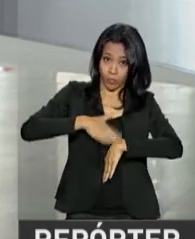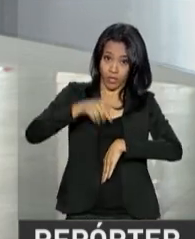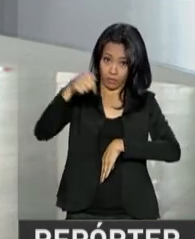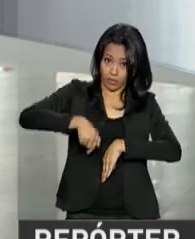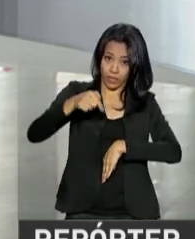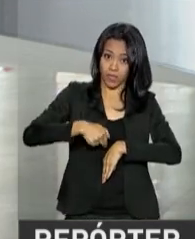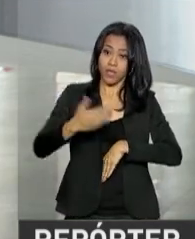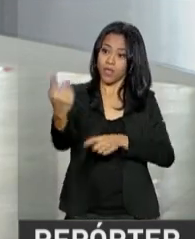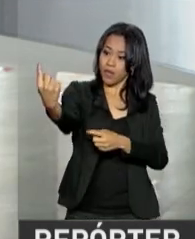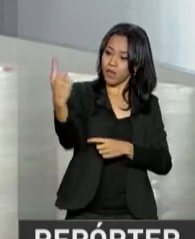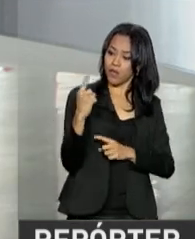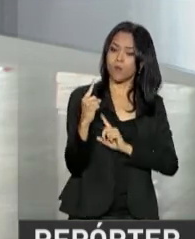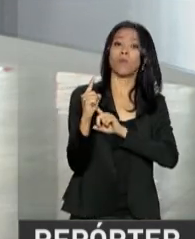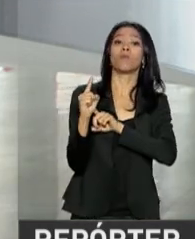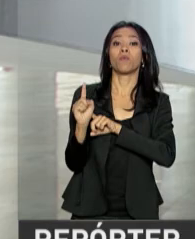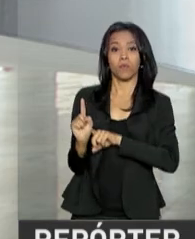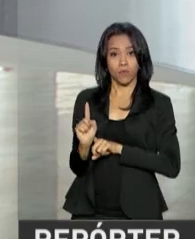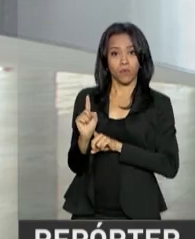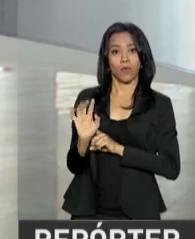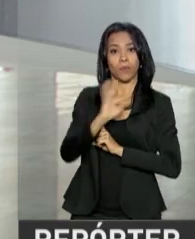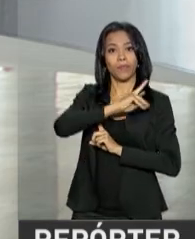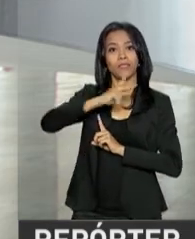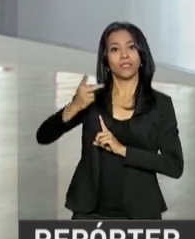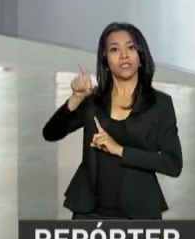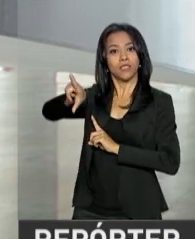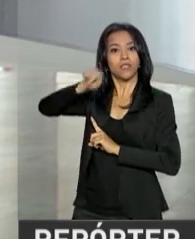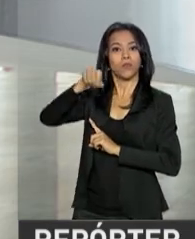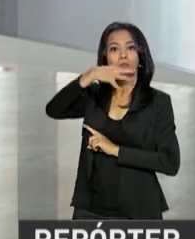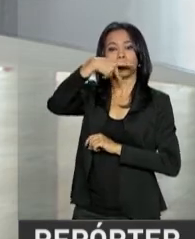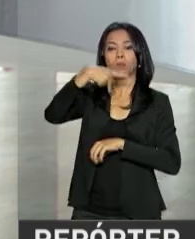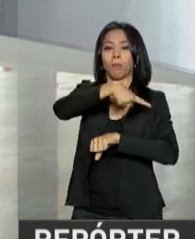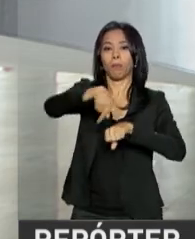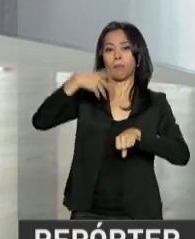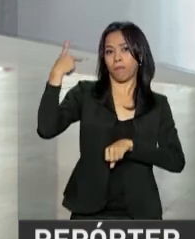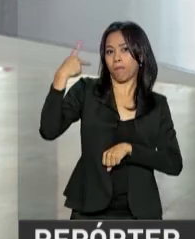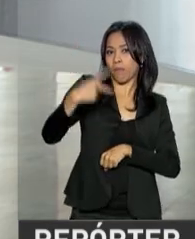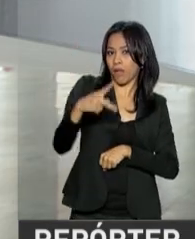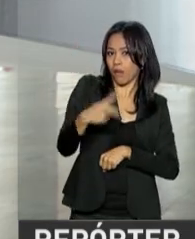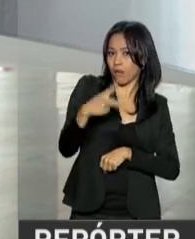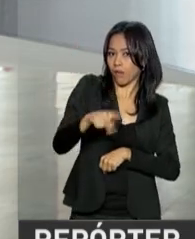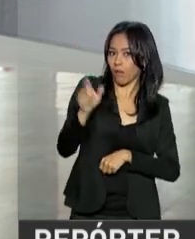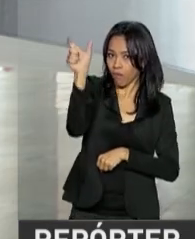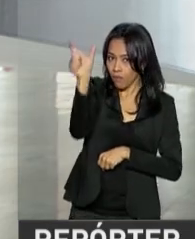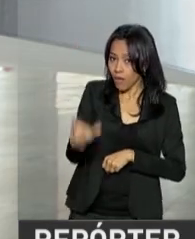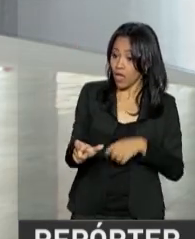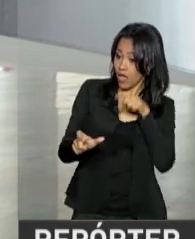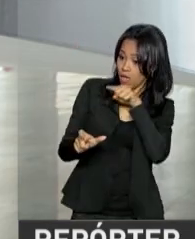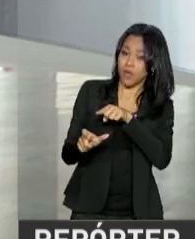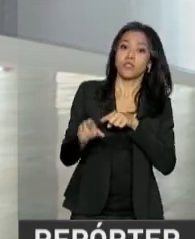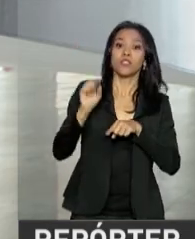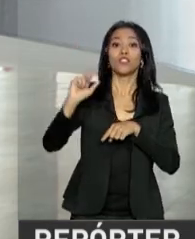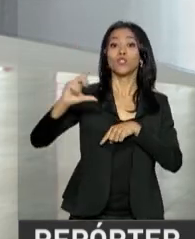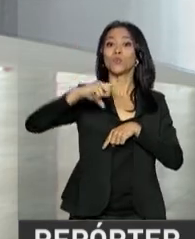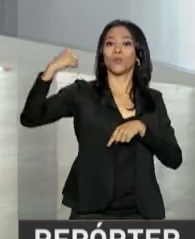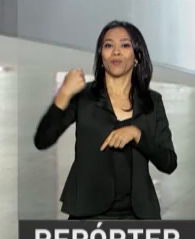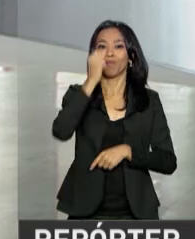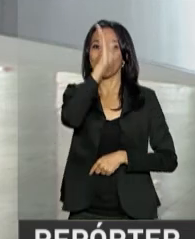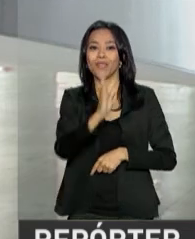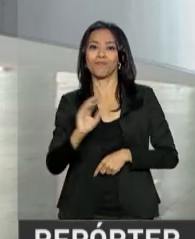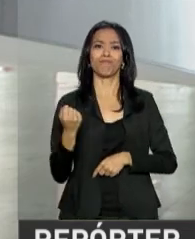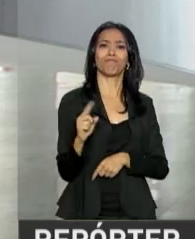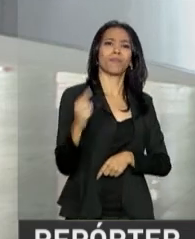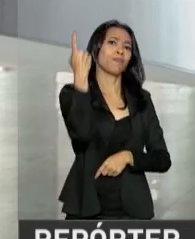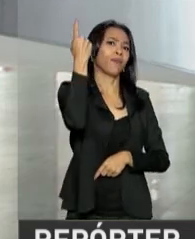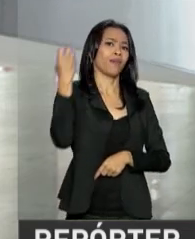palácio do planalto o presidente eleito do paraguai mário hábito benítez benítez escolheu o brasil para sua primeira